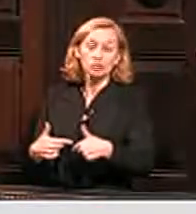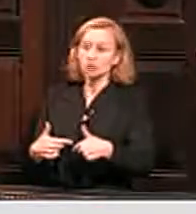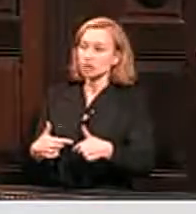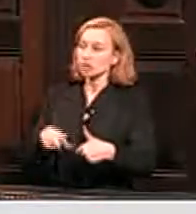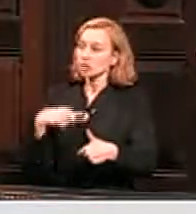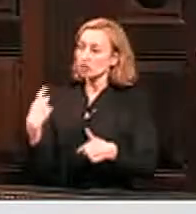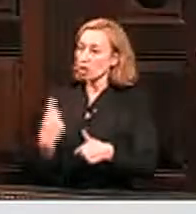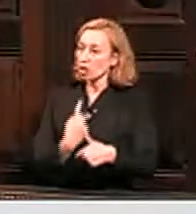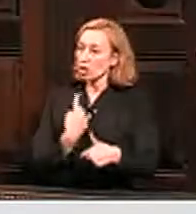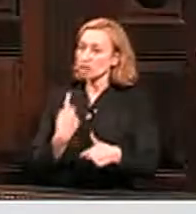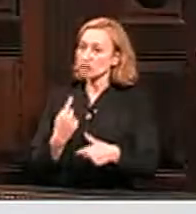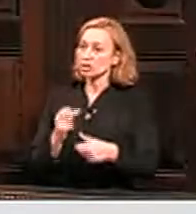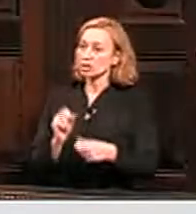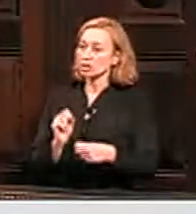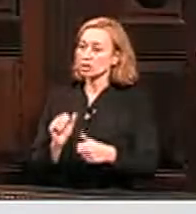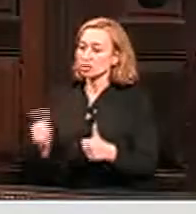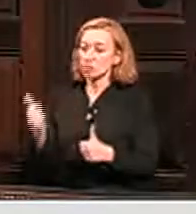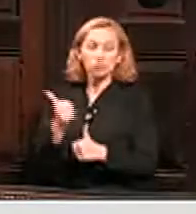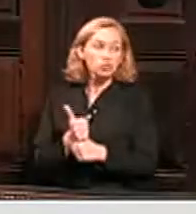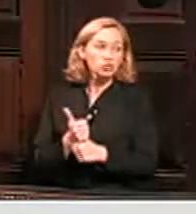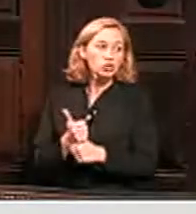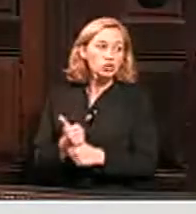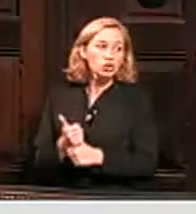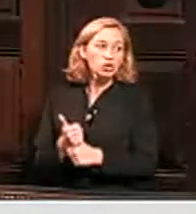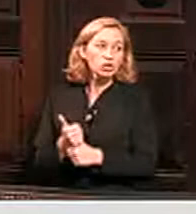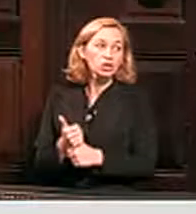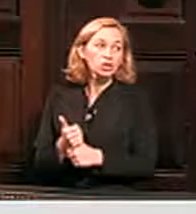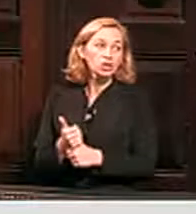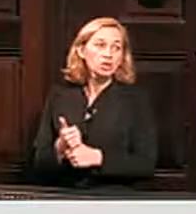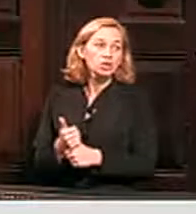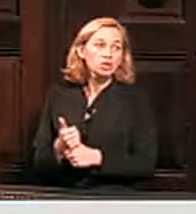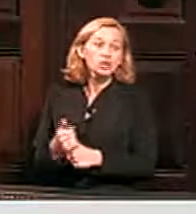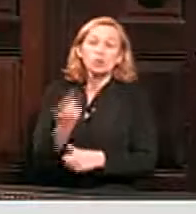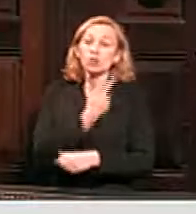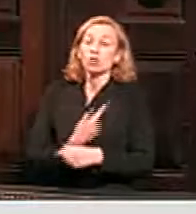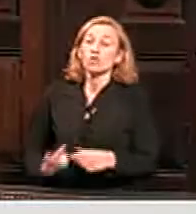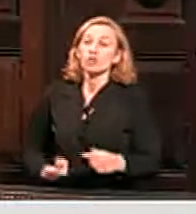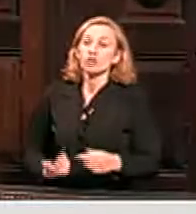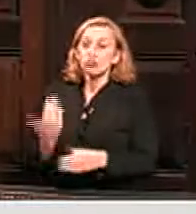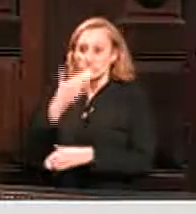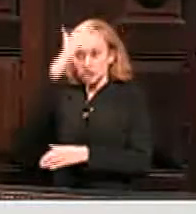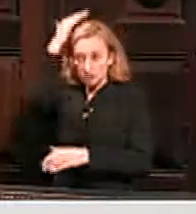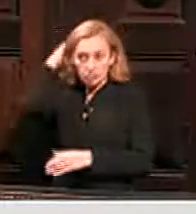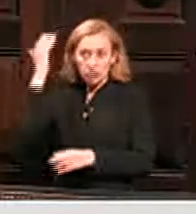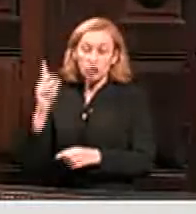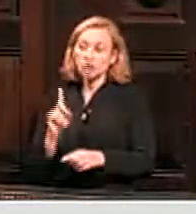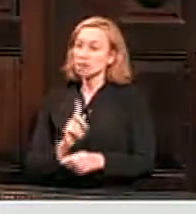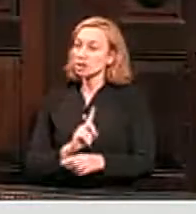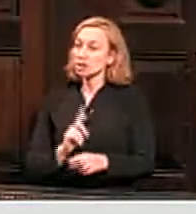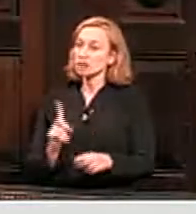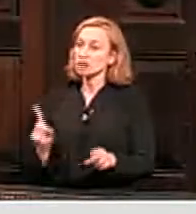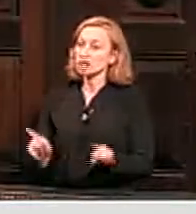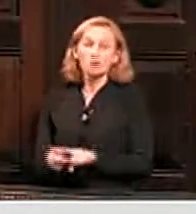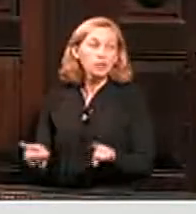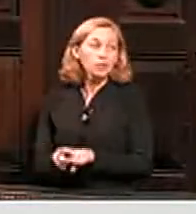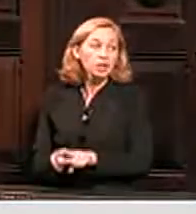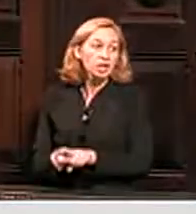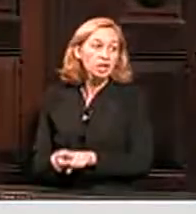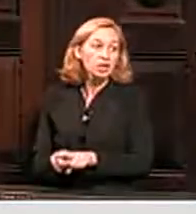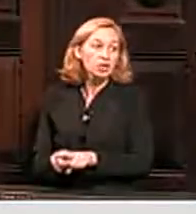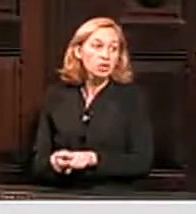Não vamos assumir a agenda desesperada do governo Michel Temer e nem a agenda